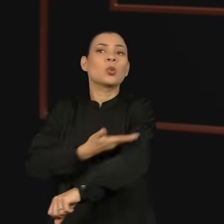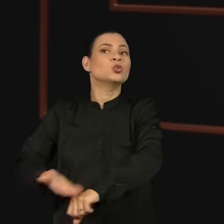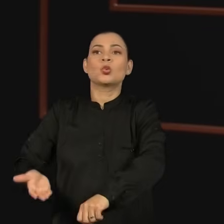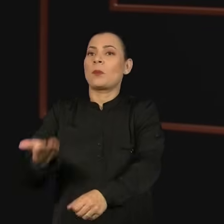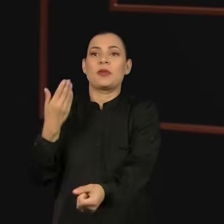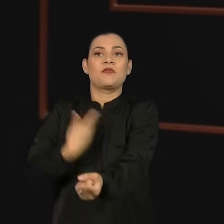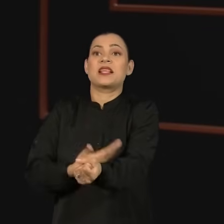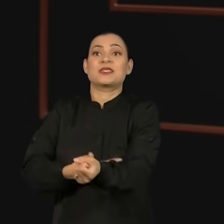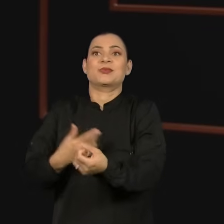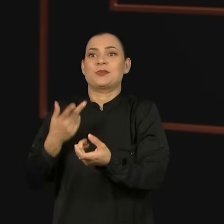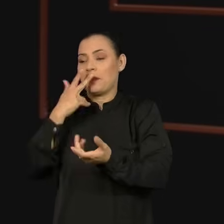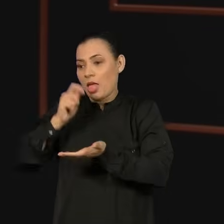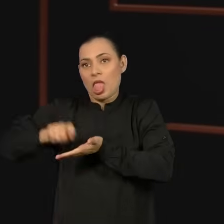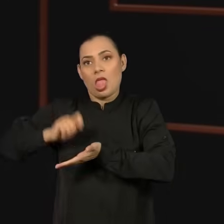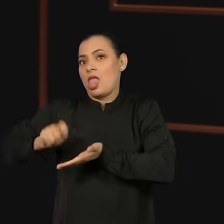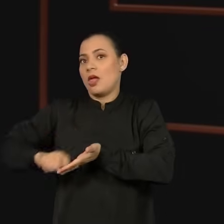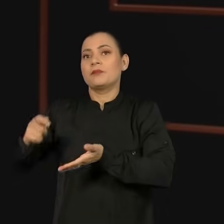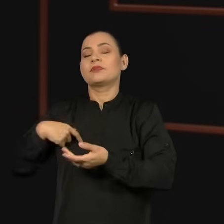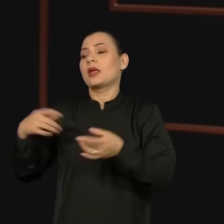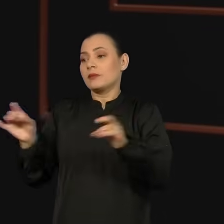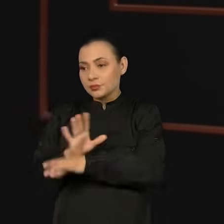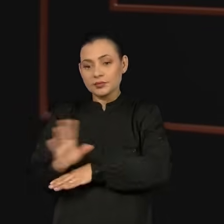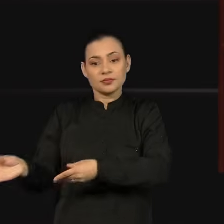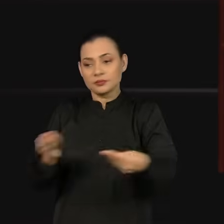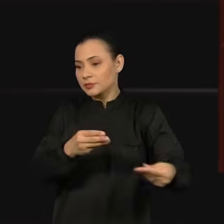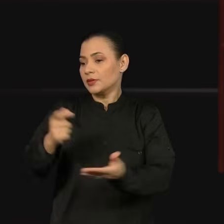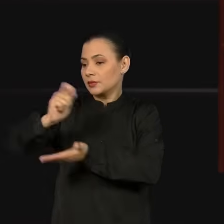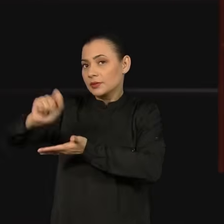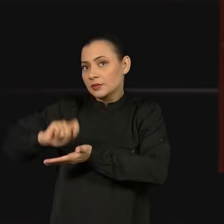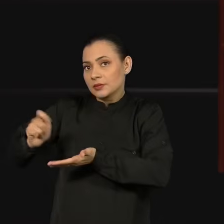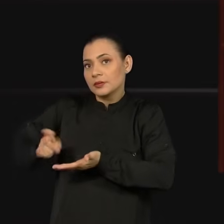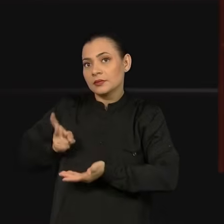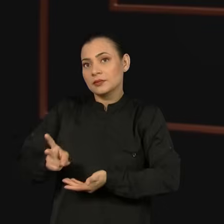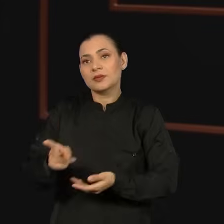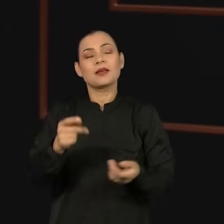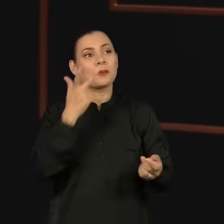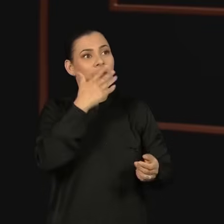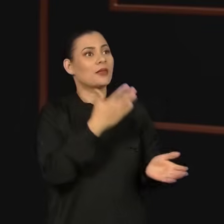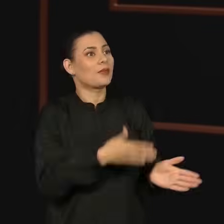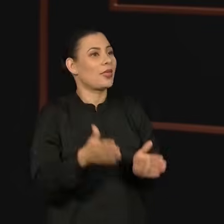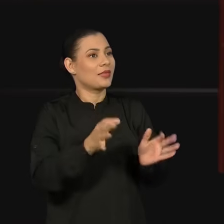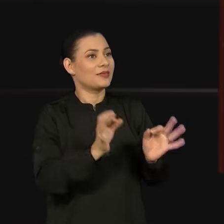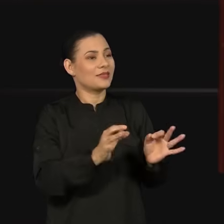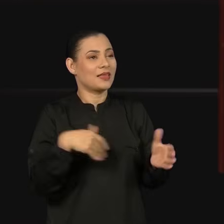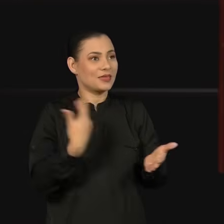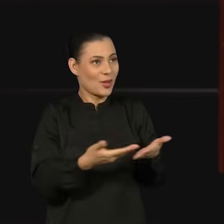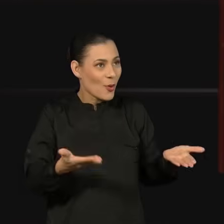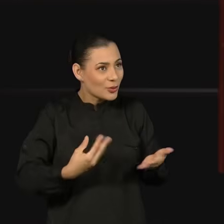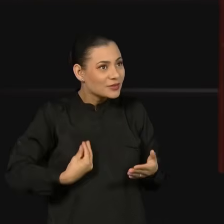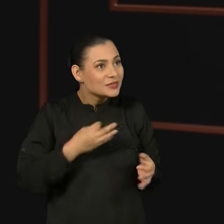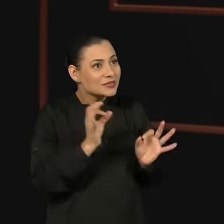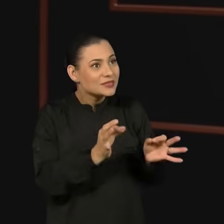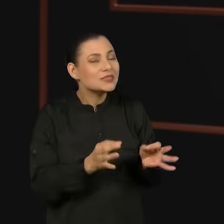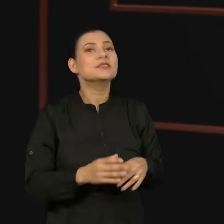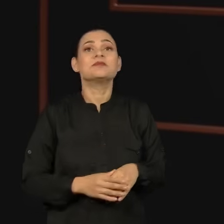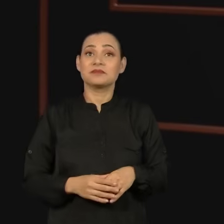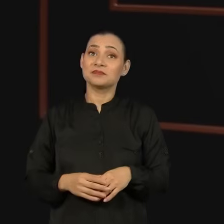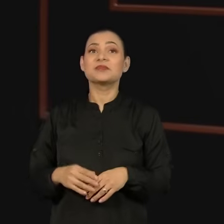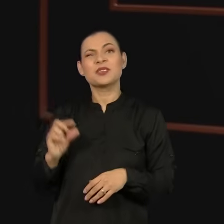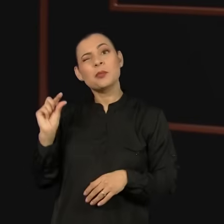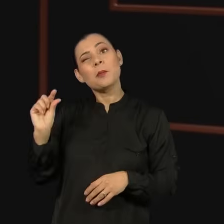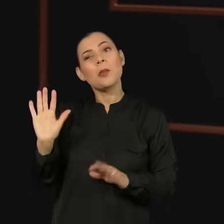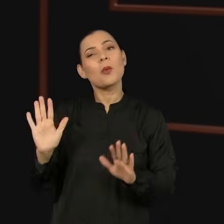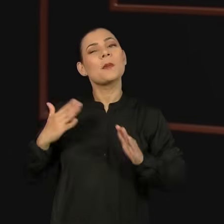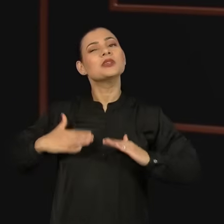acabar uma, eu já estava começando a escrever outra. Um ritmo frenético. É. Você é assim até hoje, né? Então um pouco